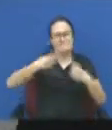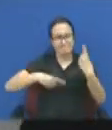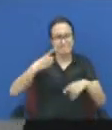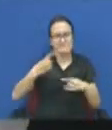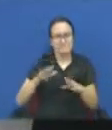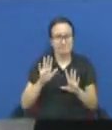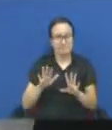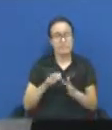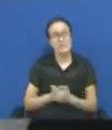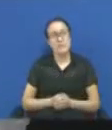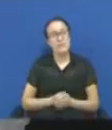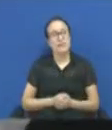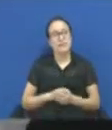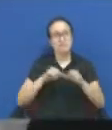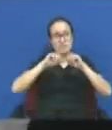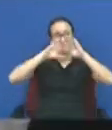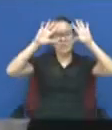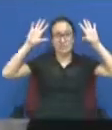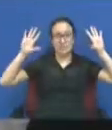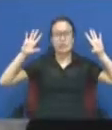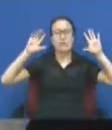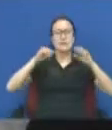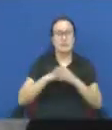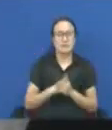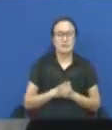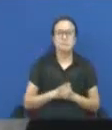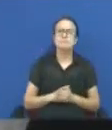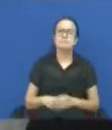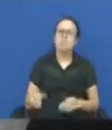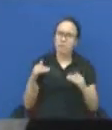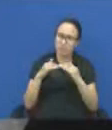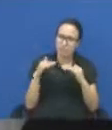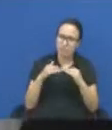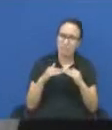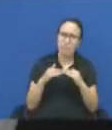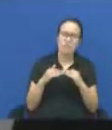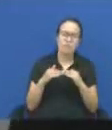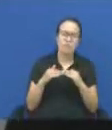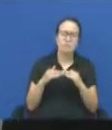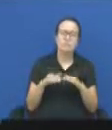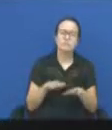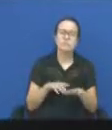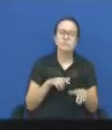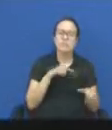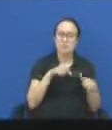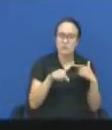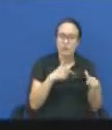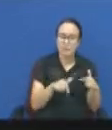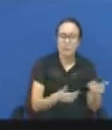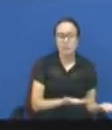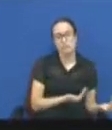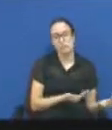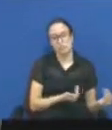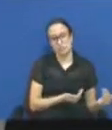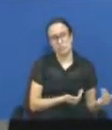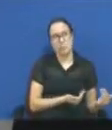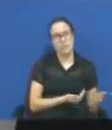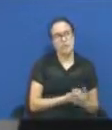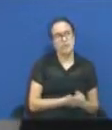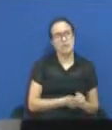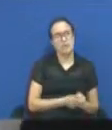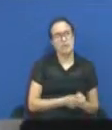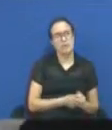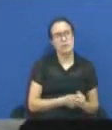claro, sou a favor do trabalho escravo infantil, mas, aliás, sou contra o